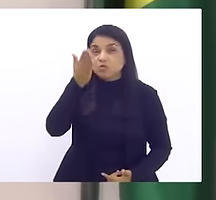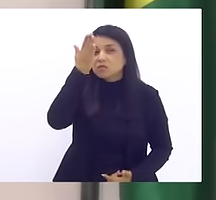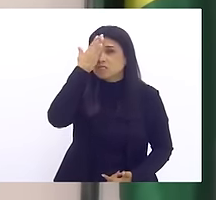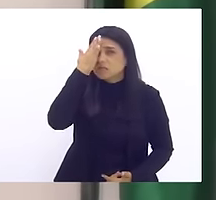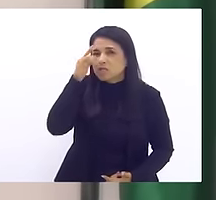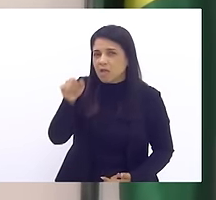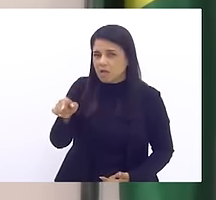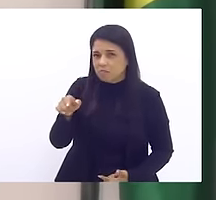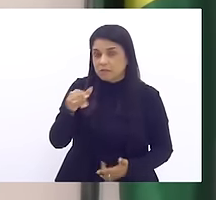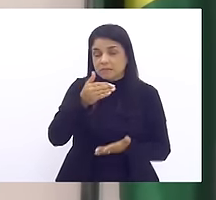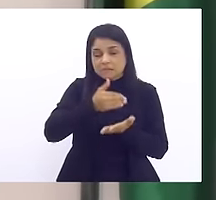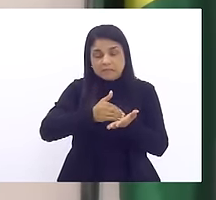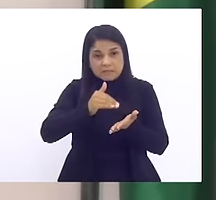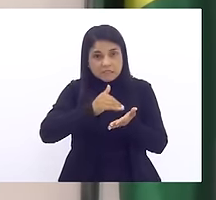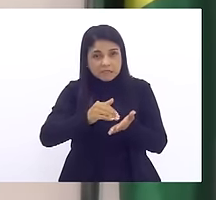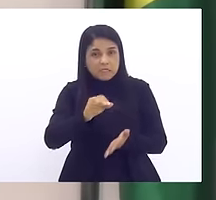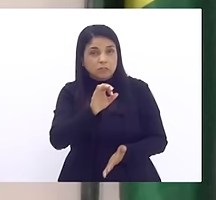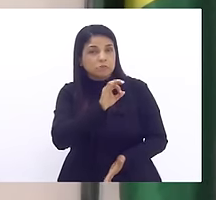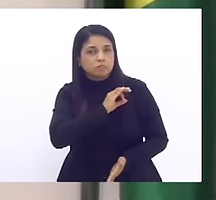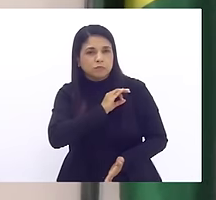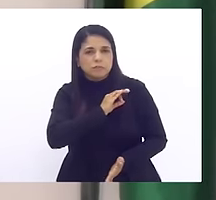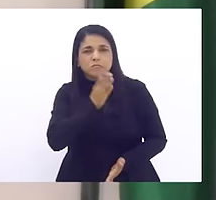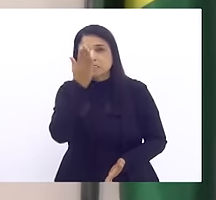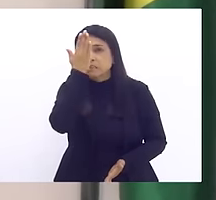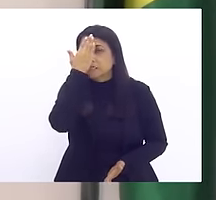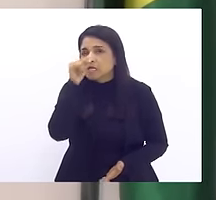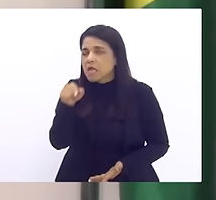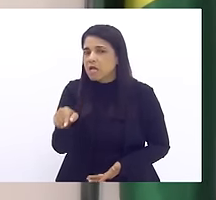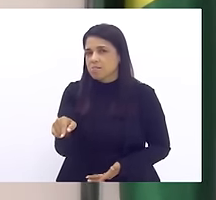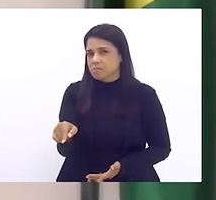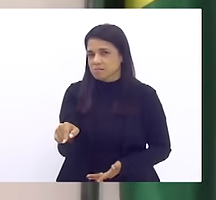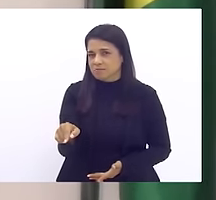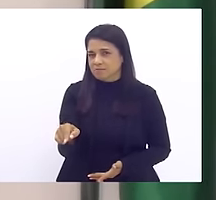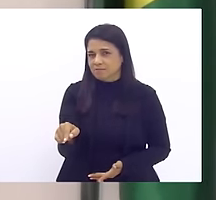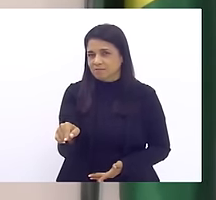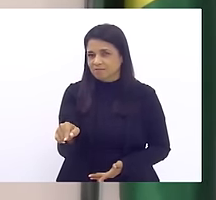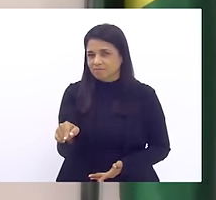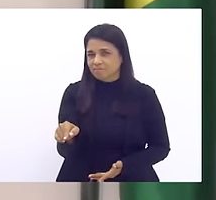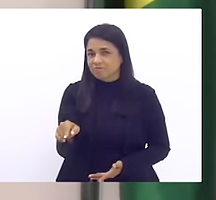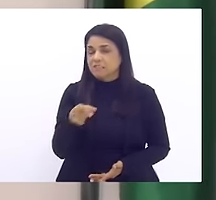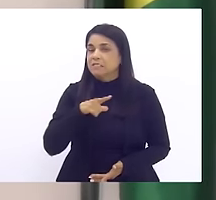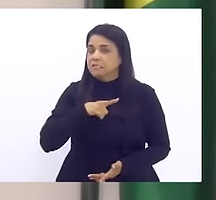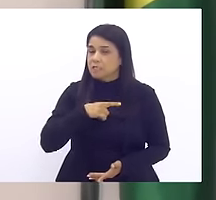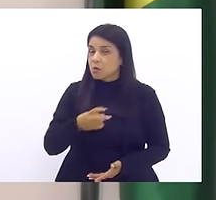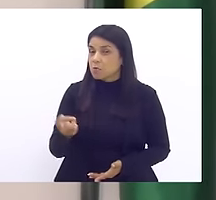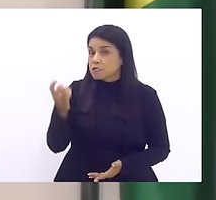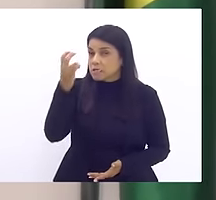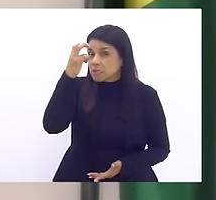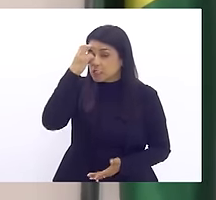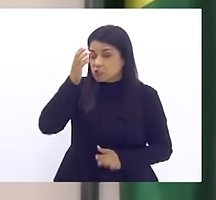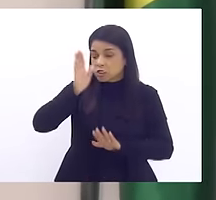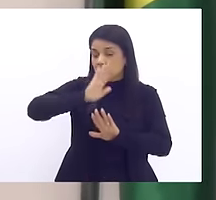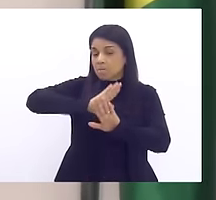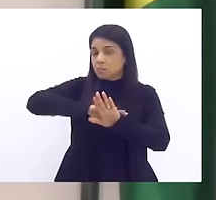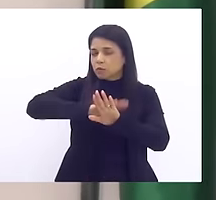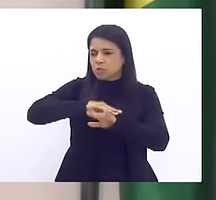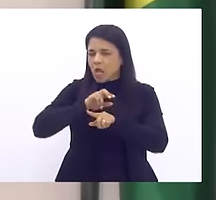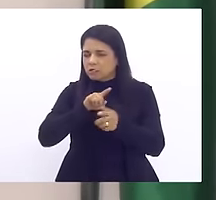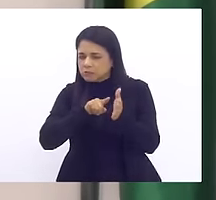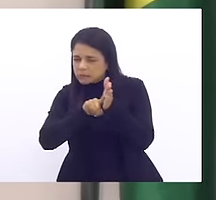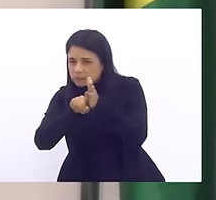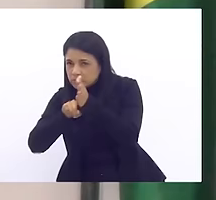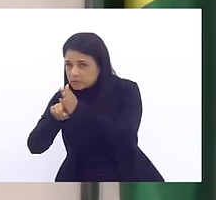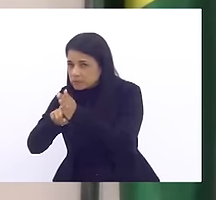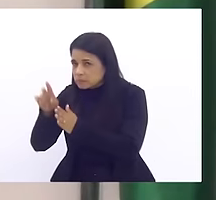o secretário de polícia tá sabendo disso e tem uma inteligência por trás disso quem